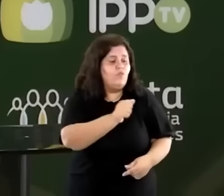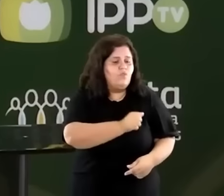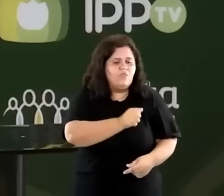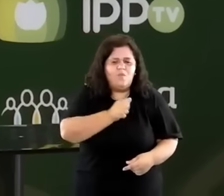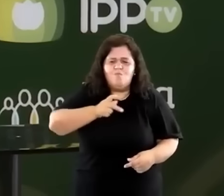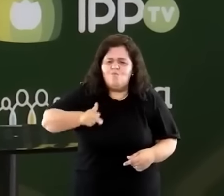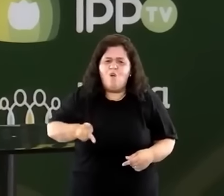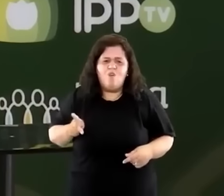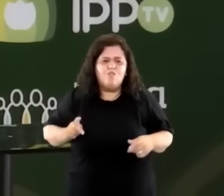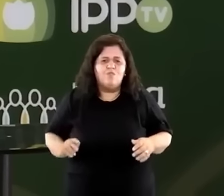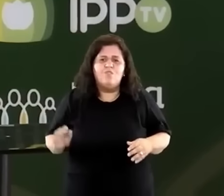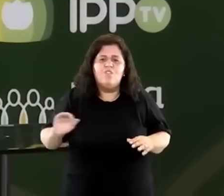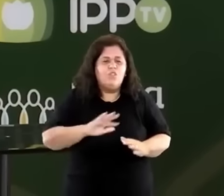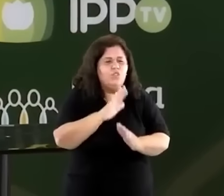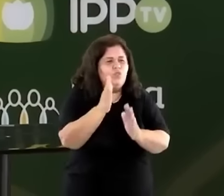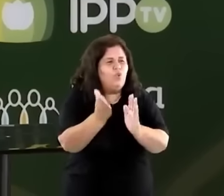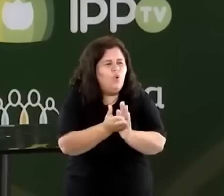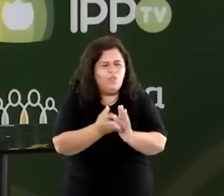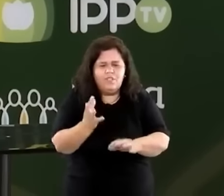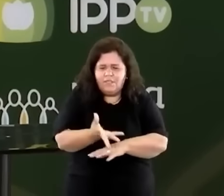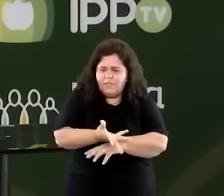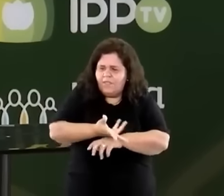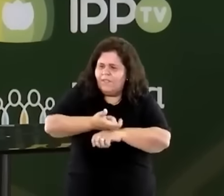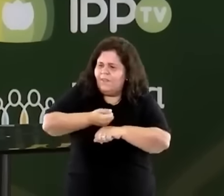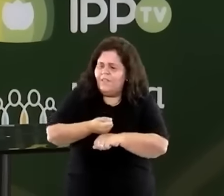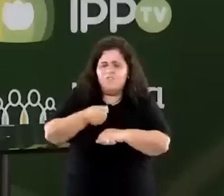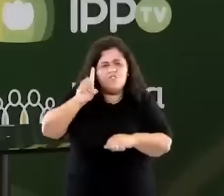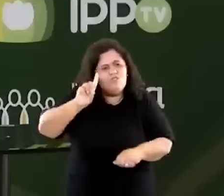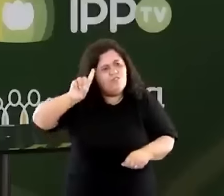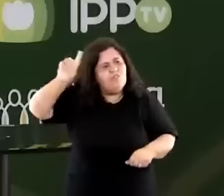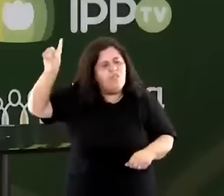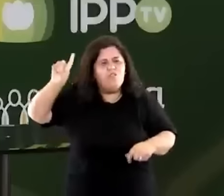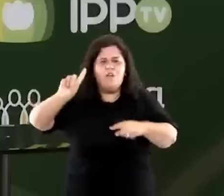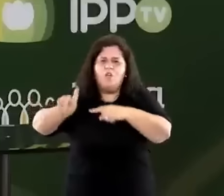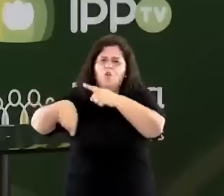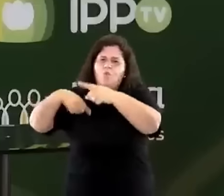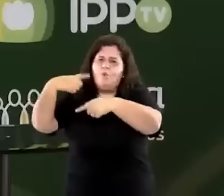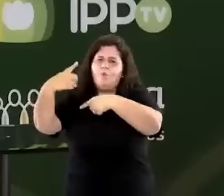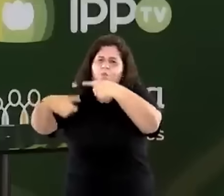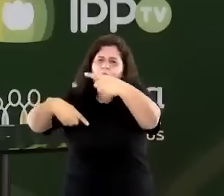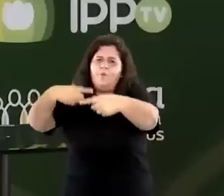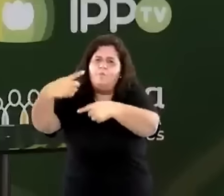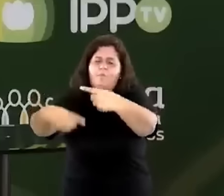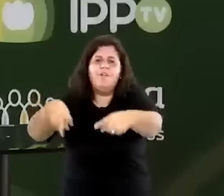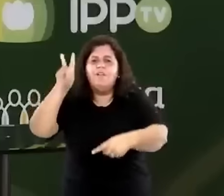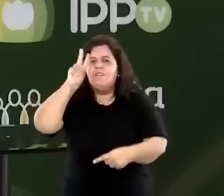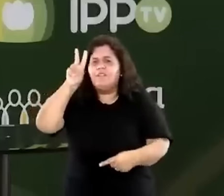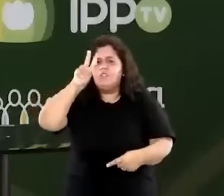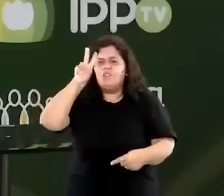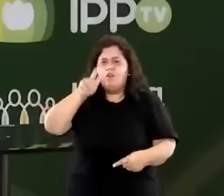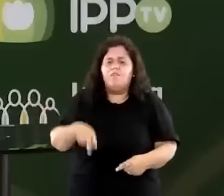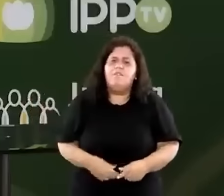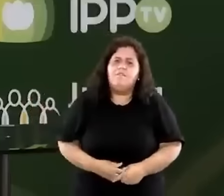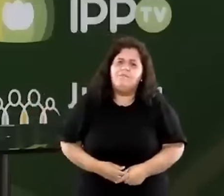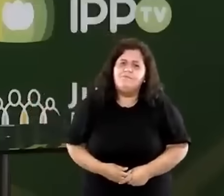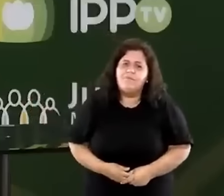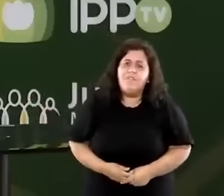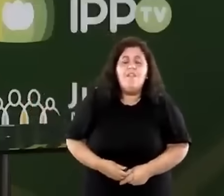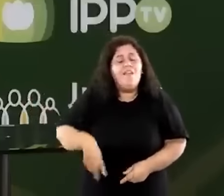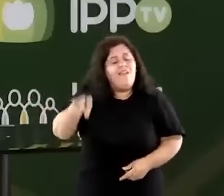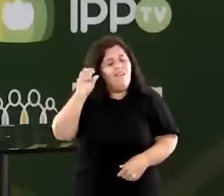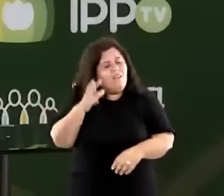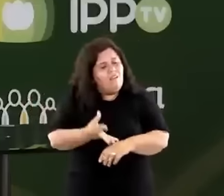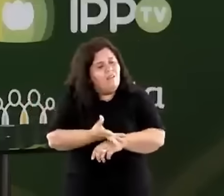representa toda a igreja de Deus ao longo da história em outras palavras a